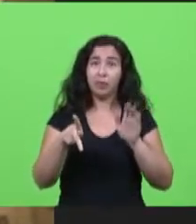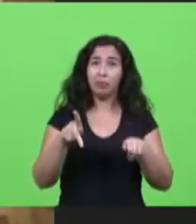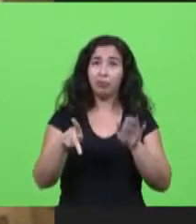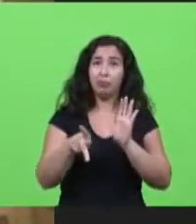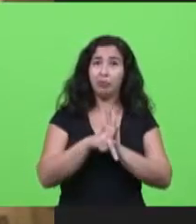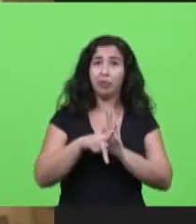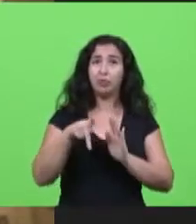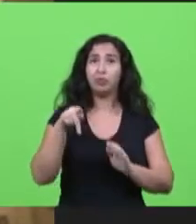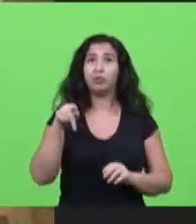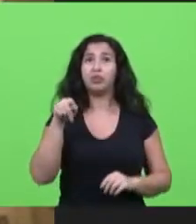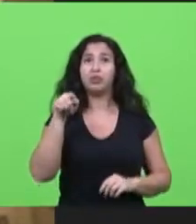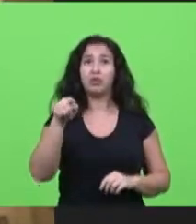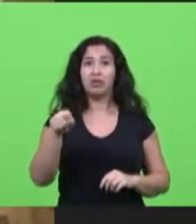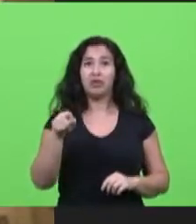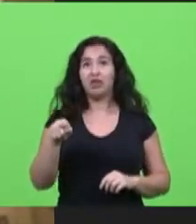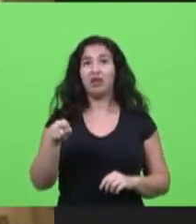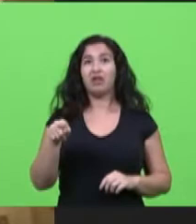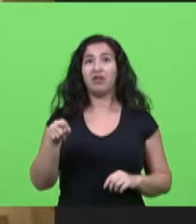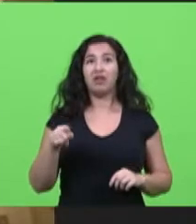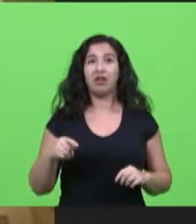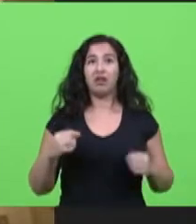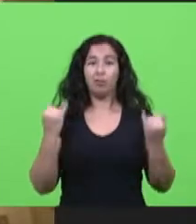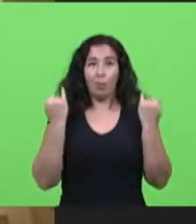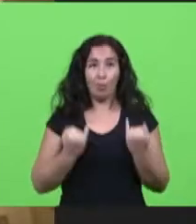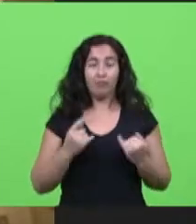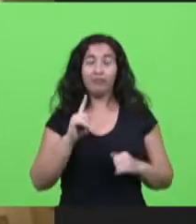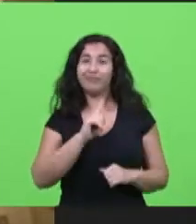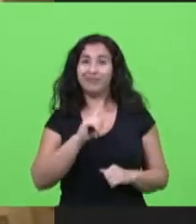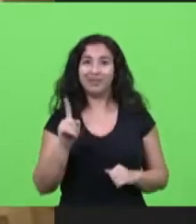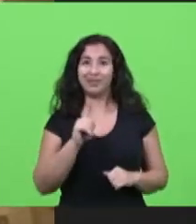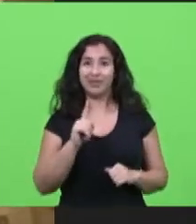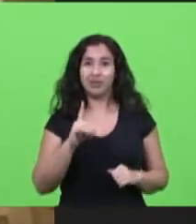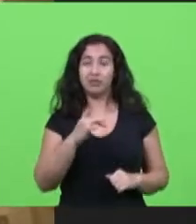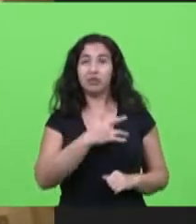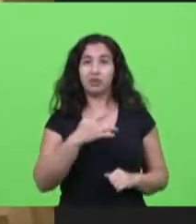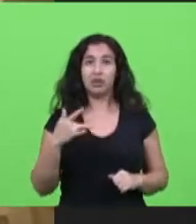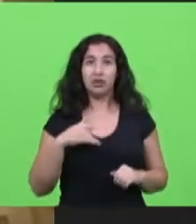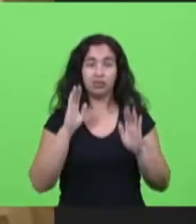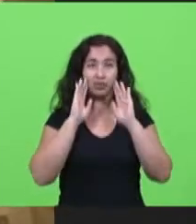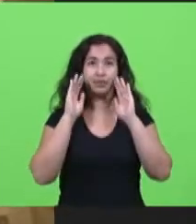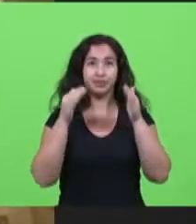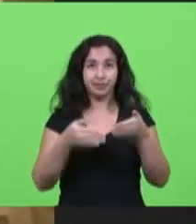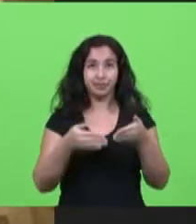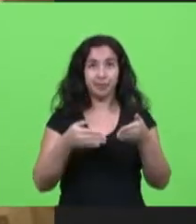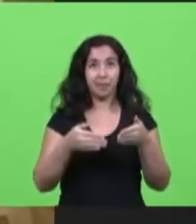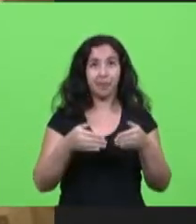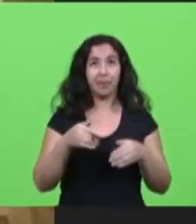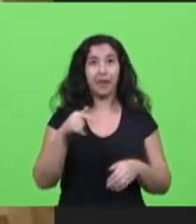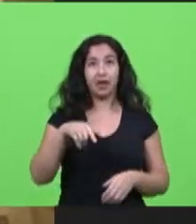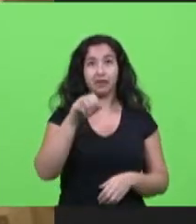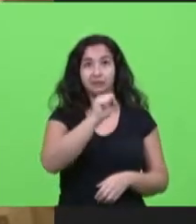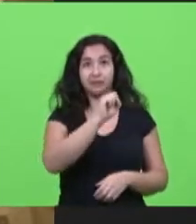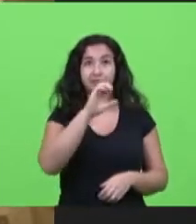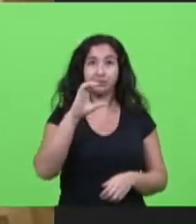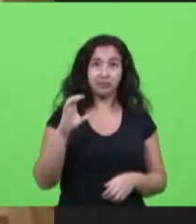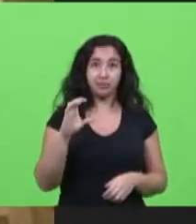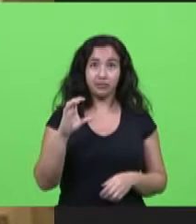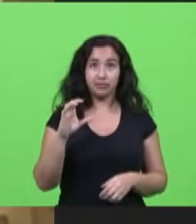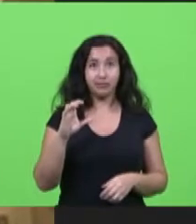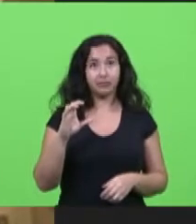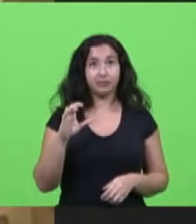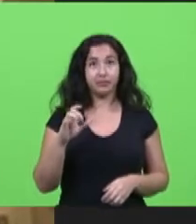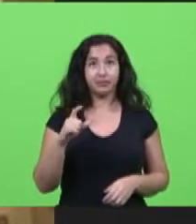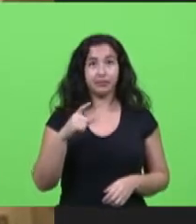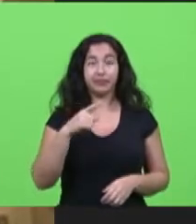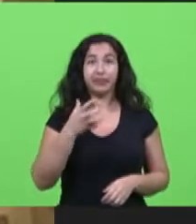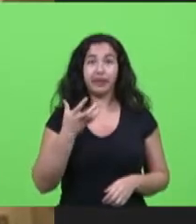saúde, é promoção. Hoje o Estado de Santa Catarina, infelizmente, ele está com uma visão que, querendo, né, com uma boa intenção, querendo